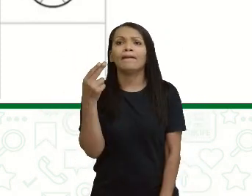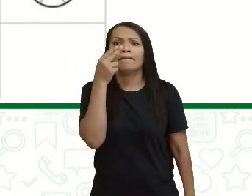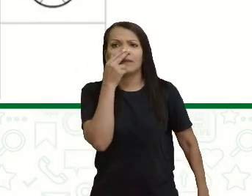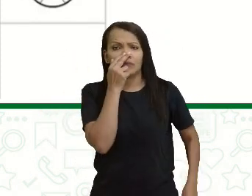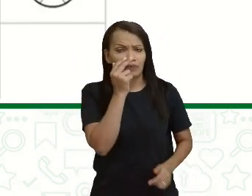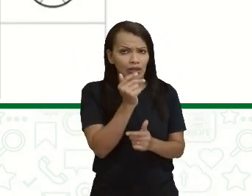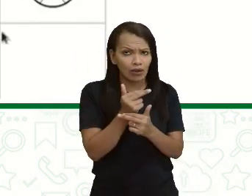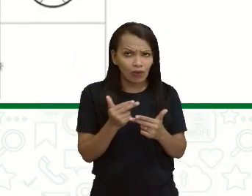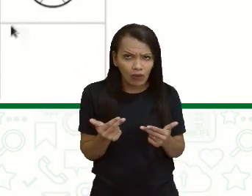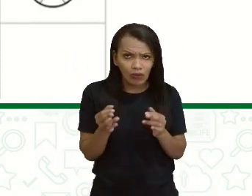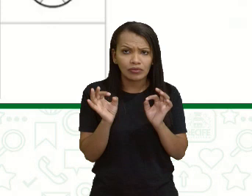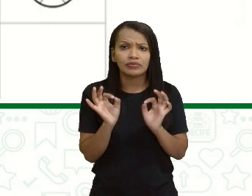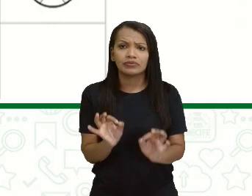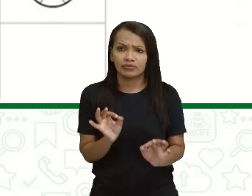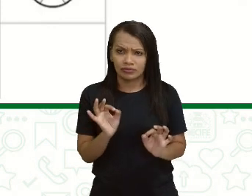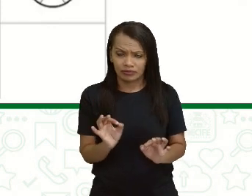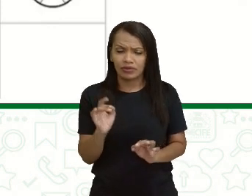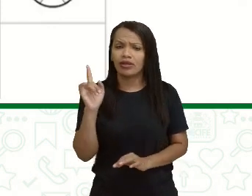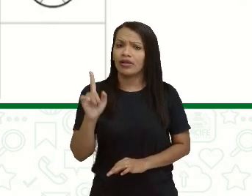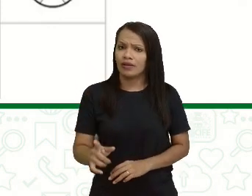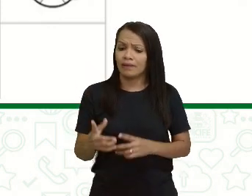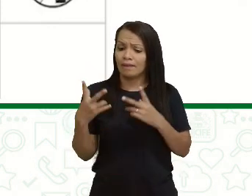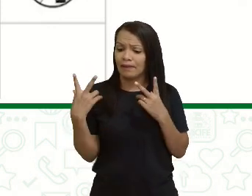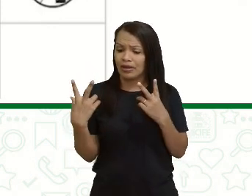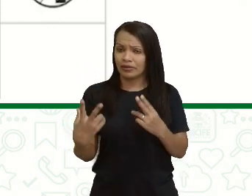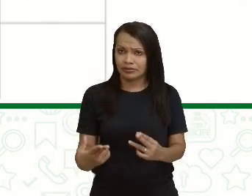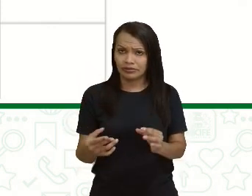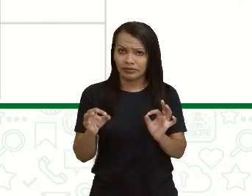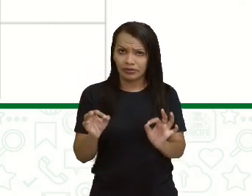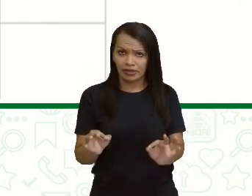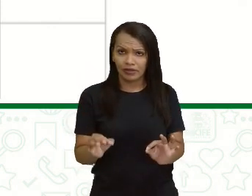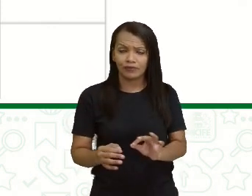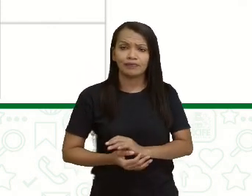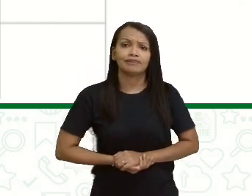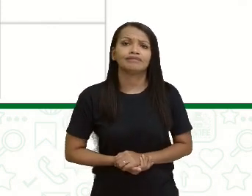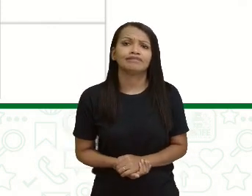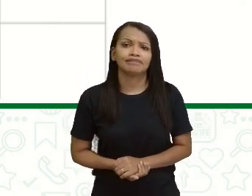coisa. As figuras são idênticas, né?